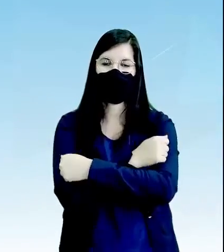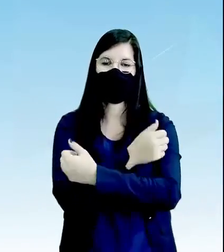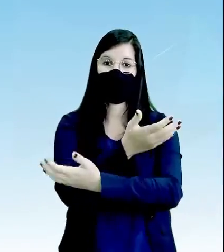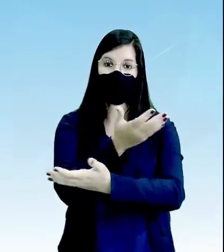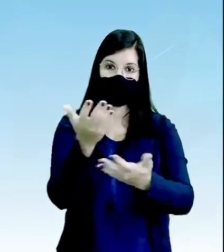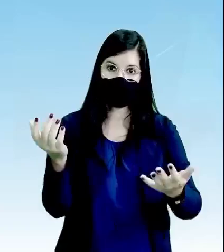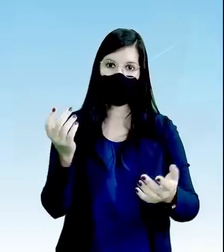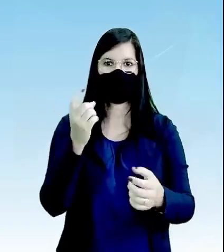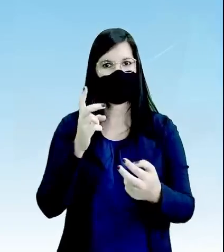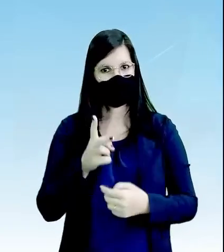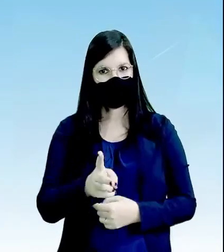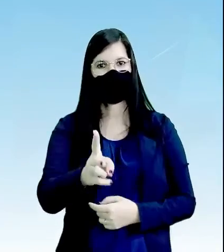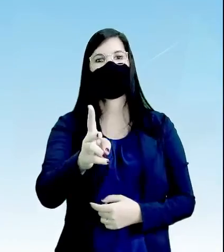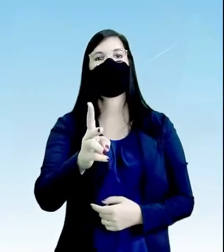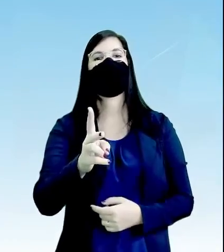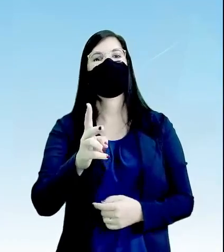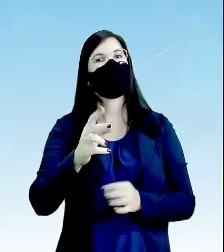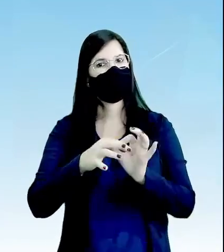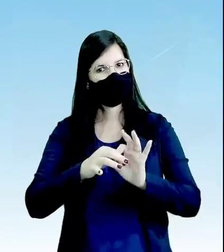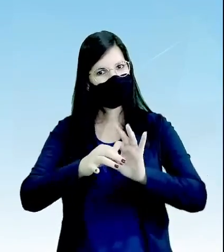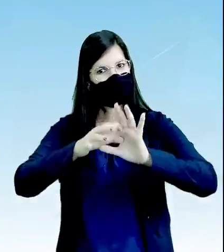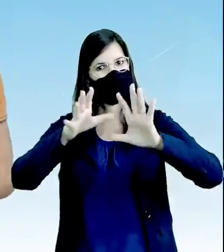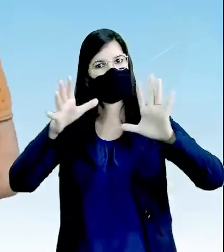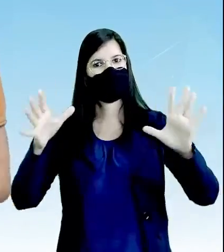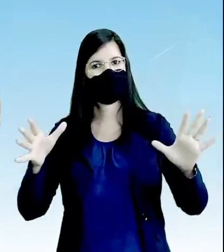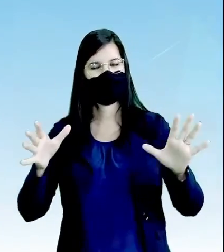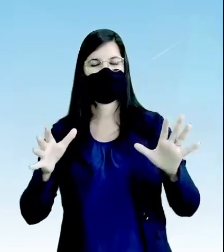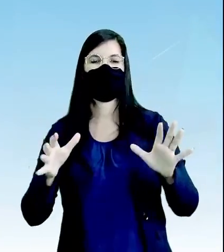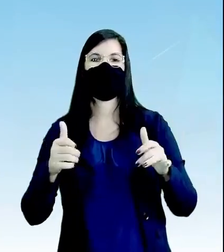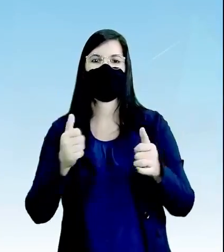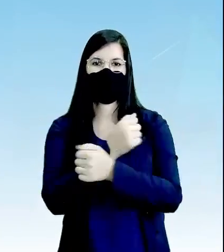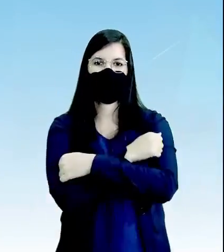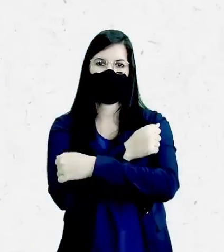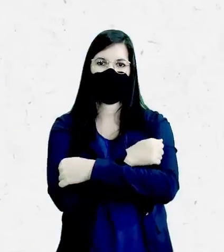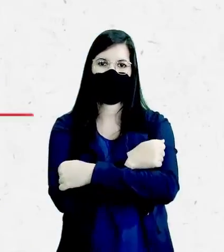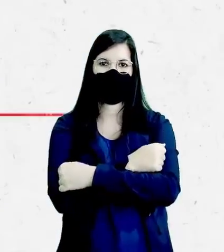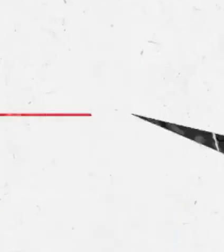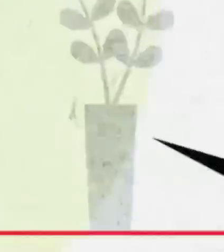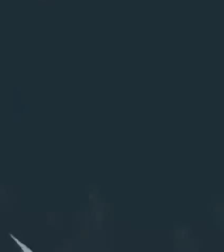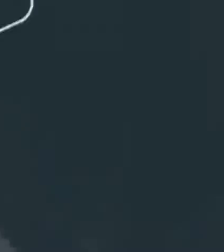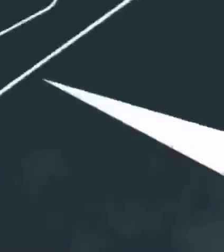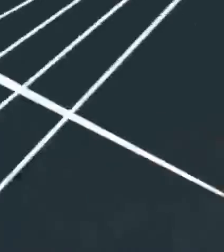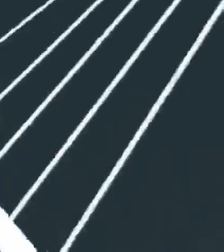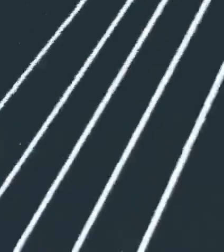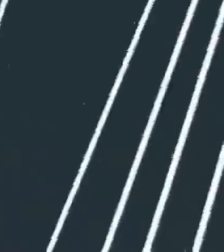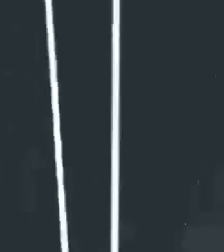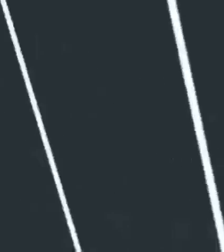conosco. E o ideal da liberdade, tá certo? Um forte abraço.